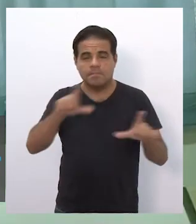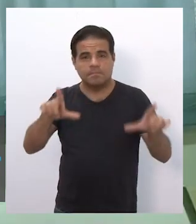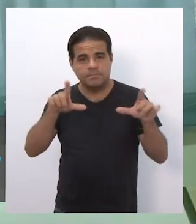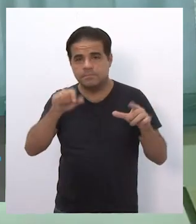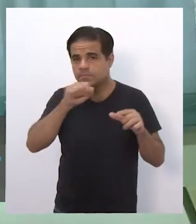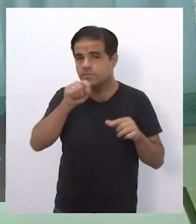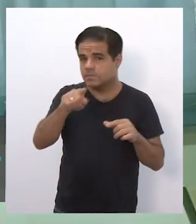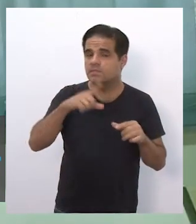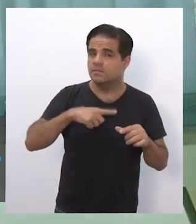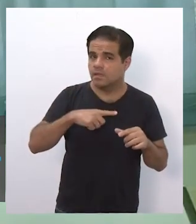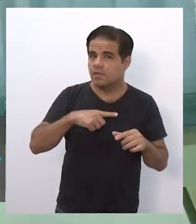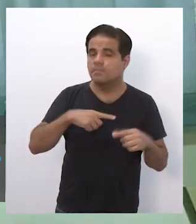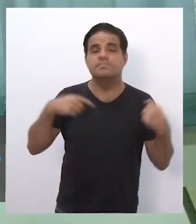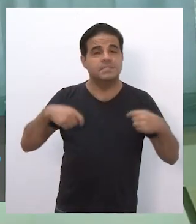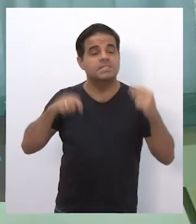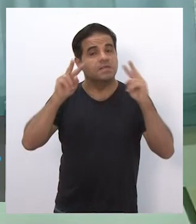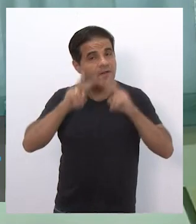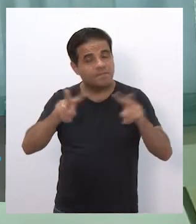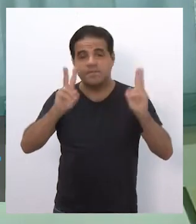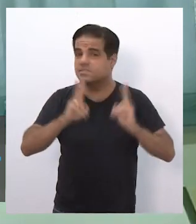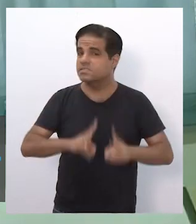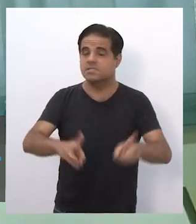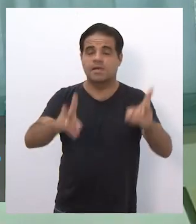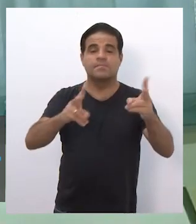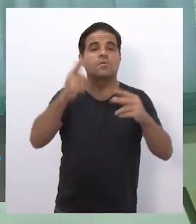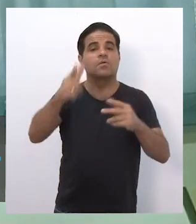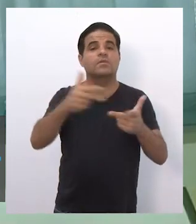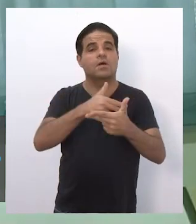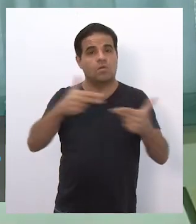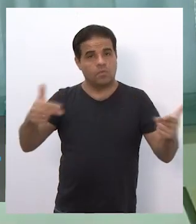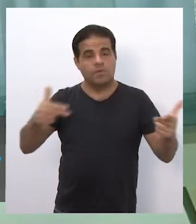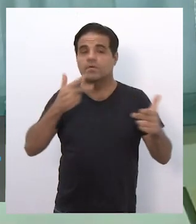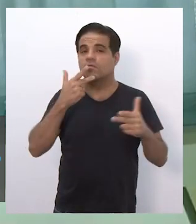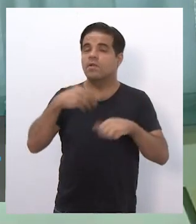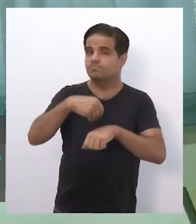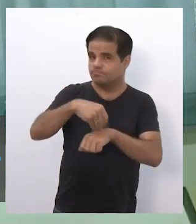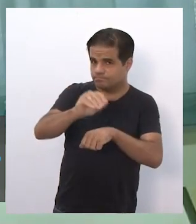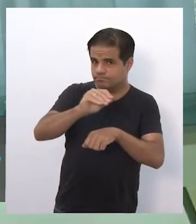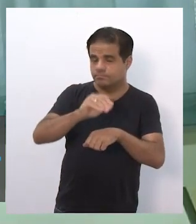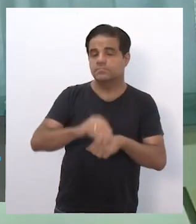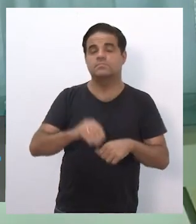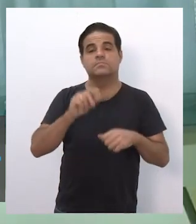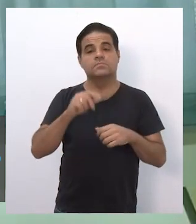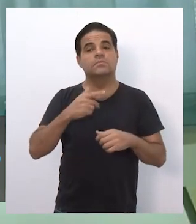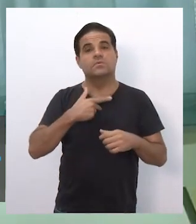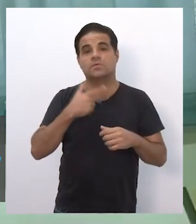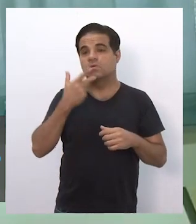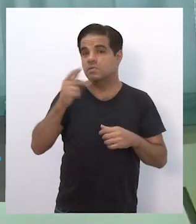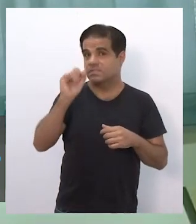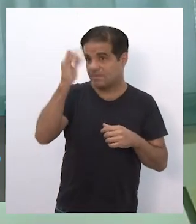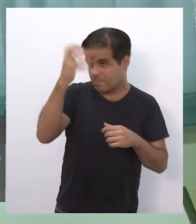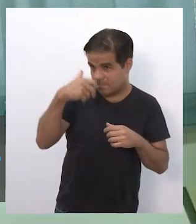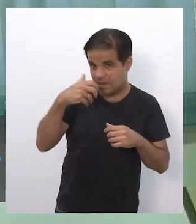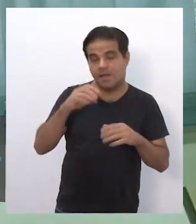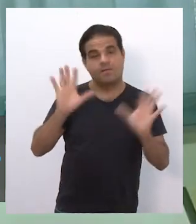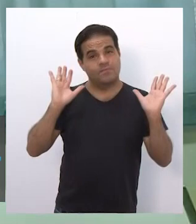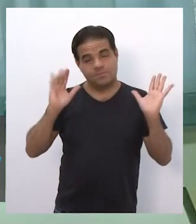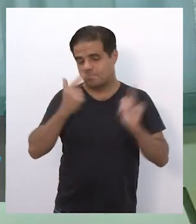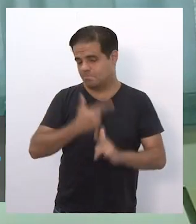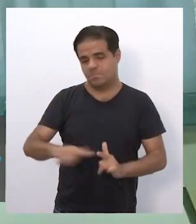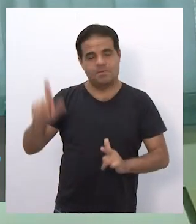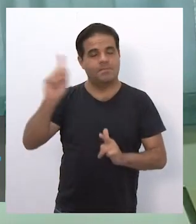Sempre tem que olhar, tá? E outra coisa também, tá? Já vou dar uma puxadinha aqui, tá? Se o Felipe ficar bravo comigo, pode ficar, não tem problema